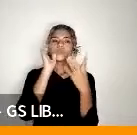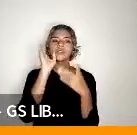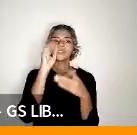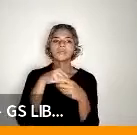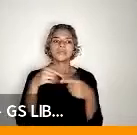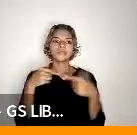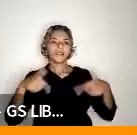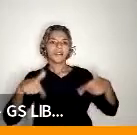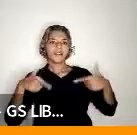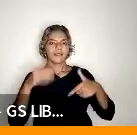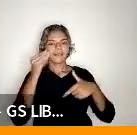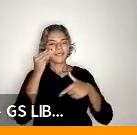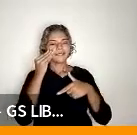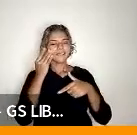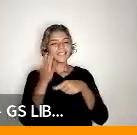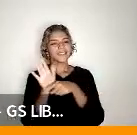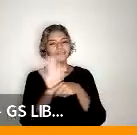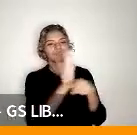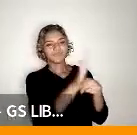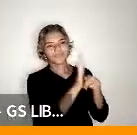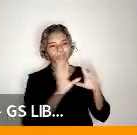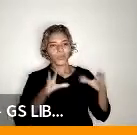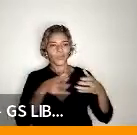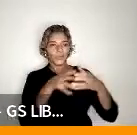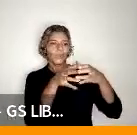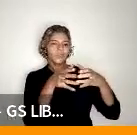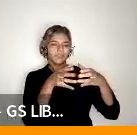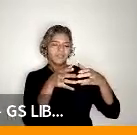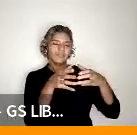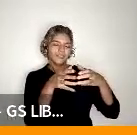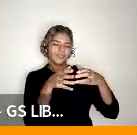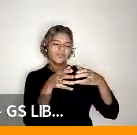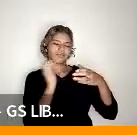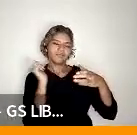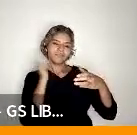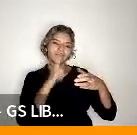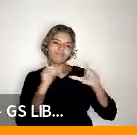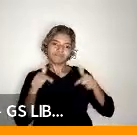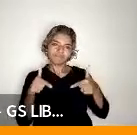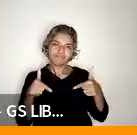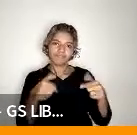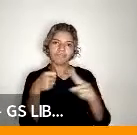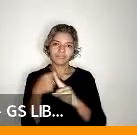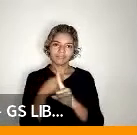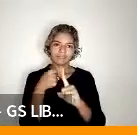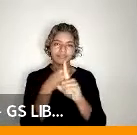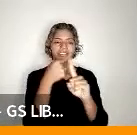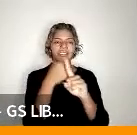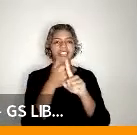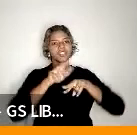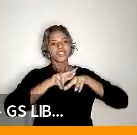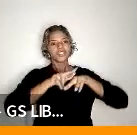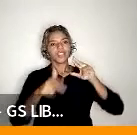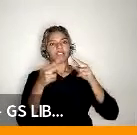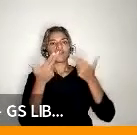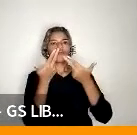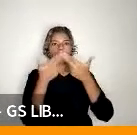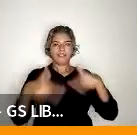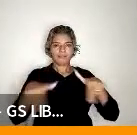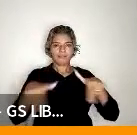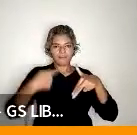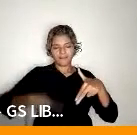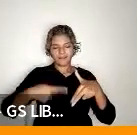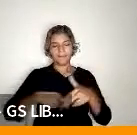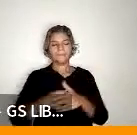né, com essa coletividade para a gente seguir com as nossas pautas para a equidade de gênero e raça na Fiocruz. E falando muito